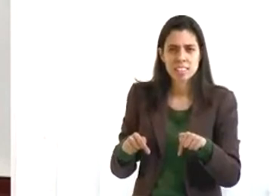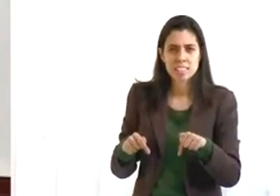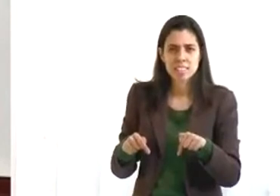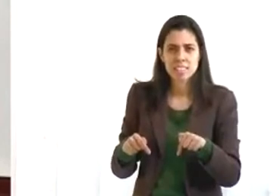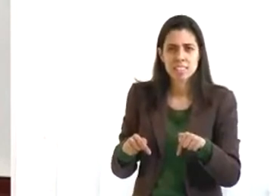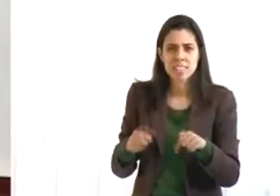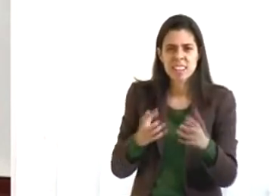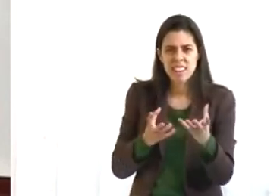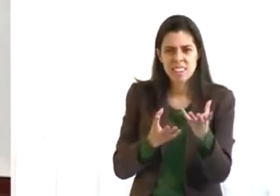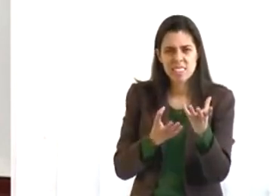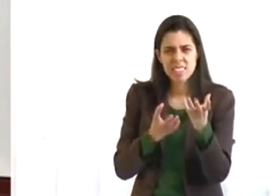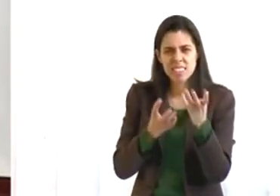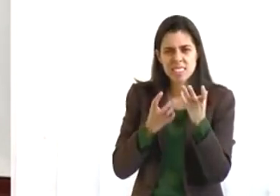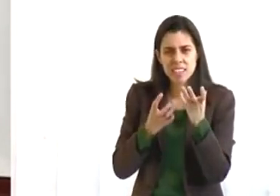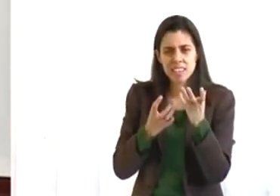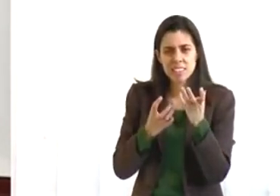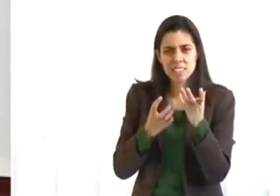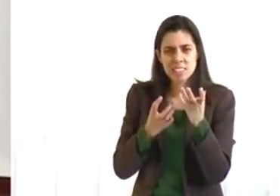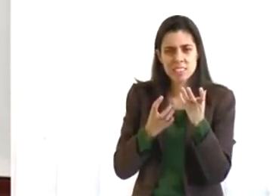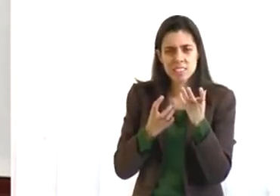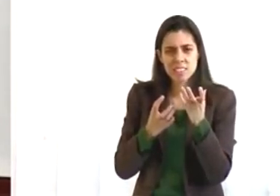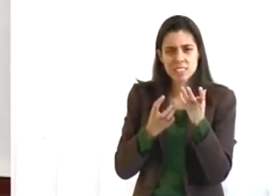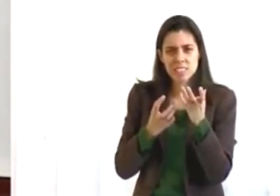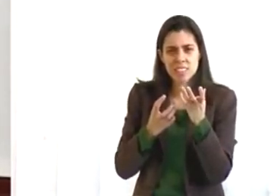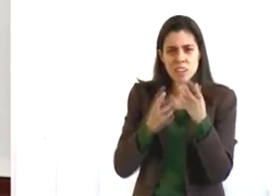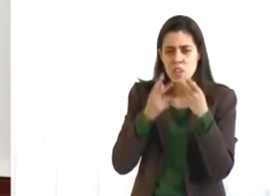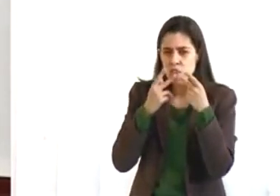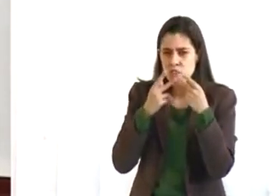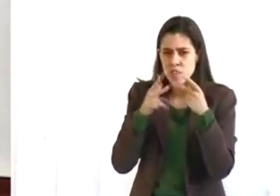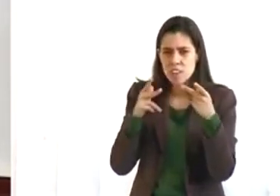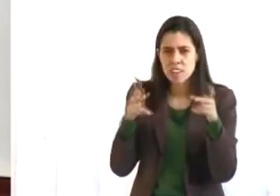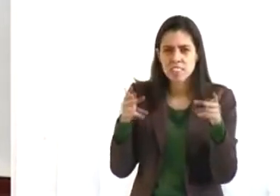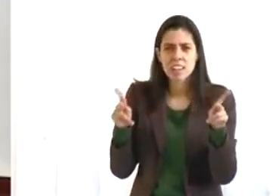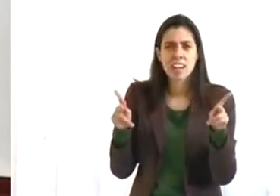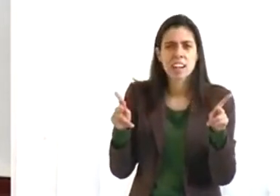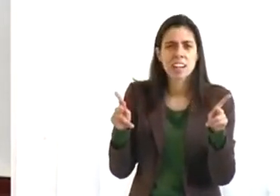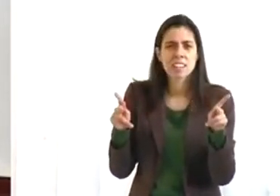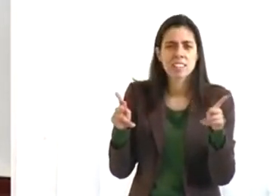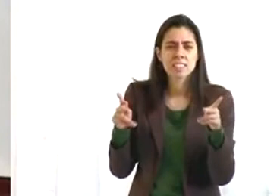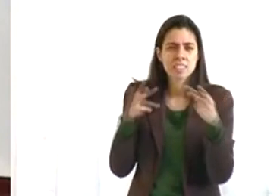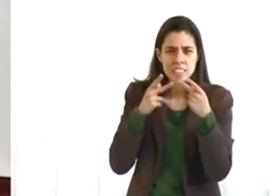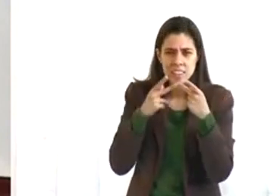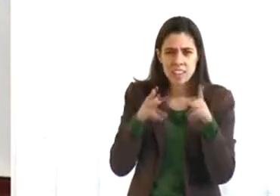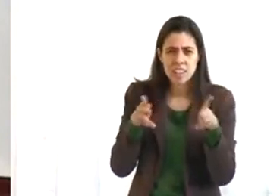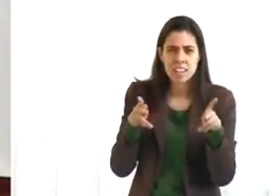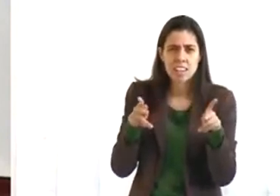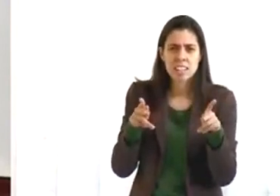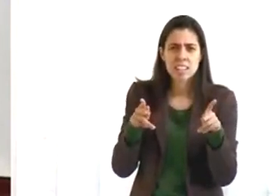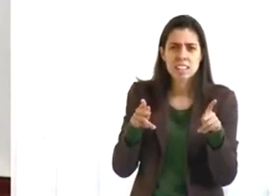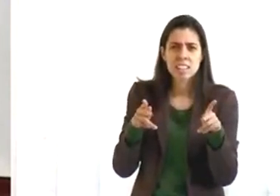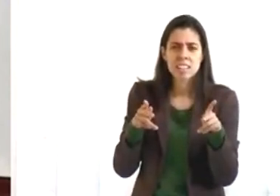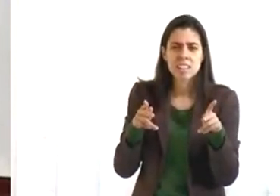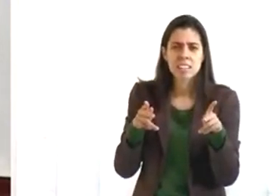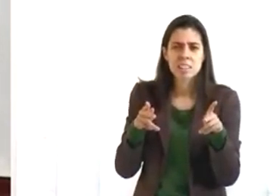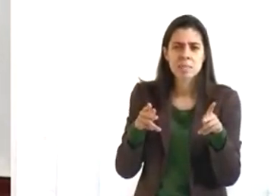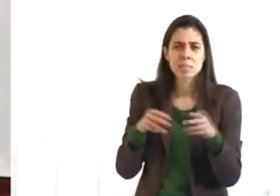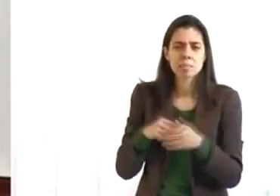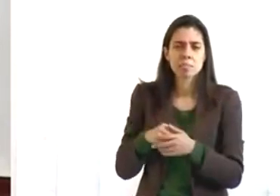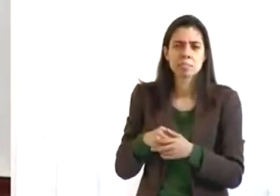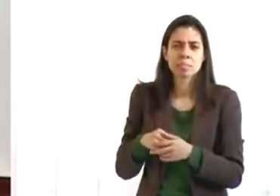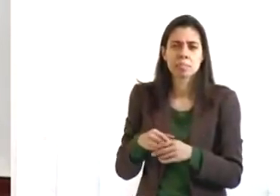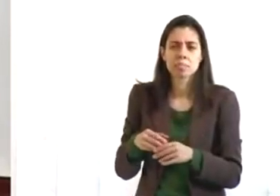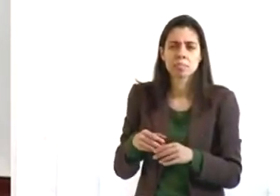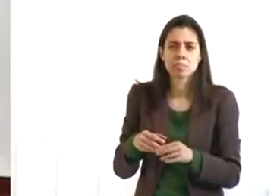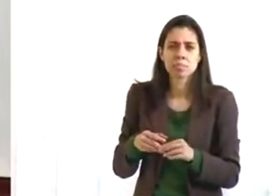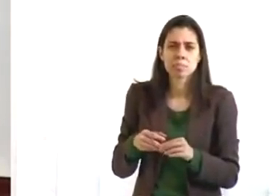um instrumento para anunciar Jesus às pessoas. Eu quero estudar a Bíblia com aquele que pedir. Pode ser até da igreja, um novo convertido, alguém que